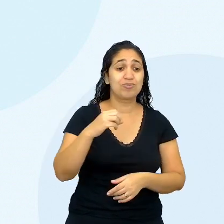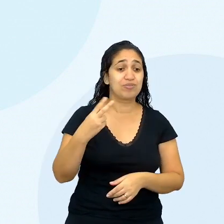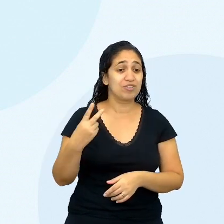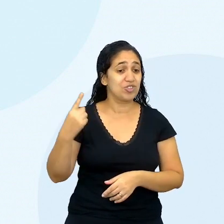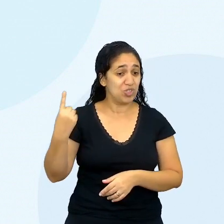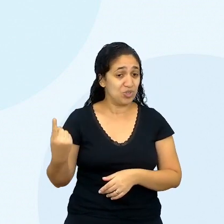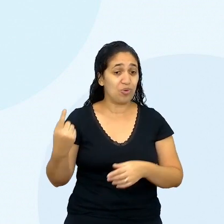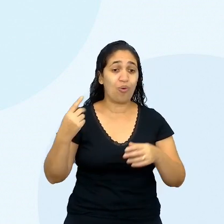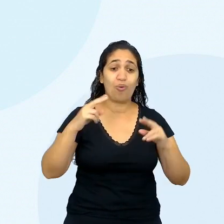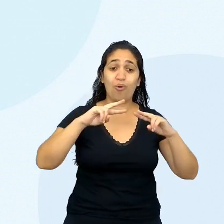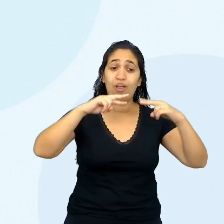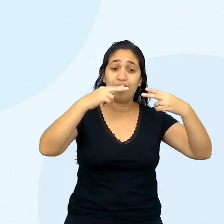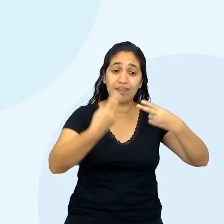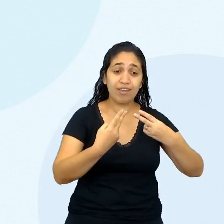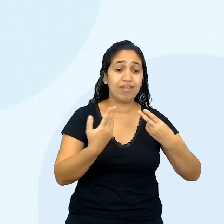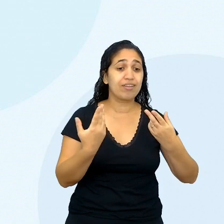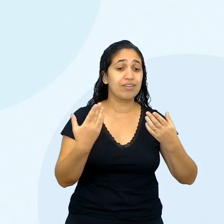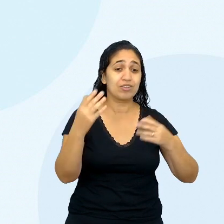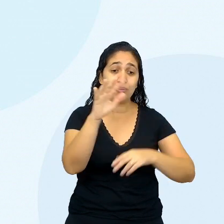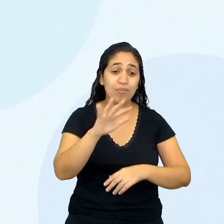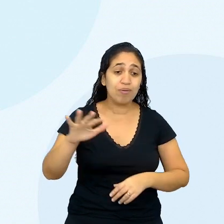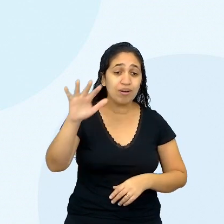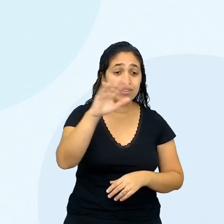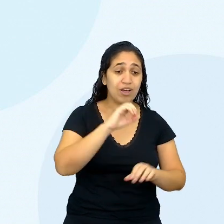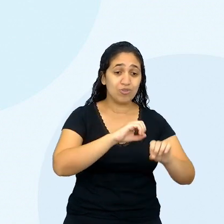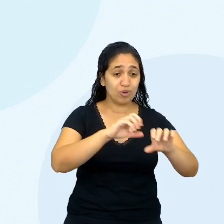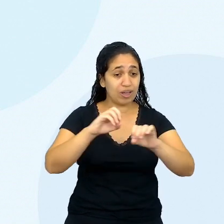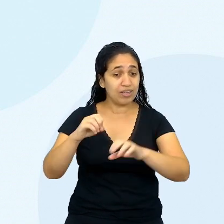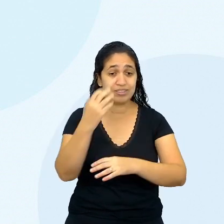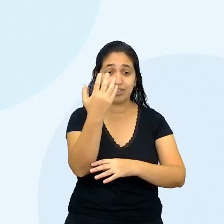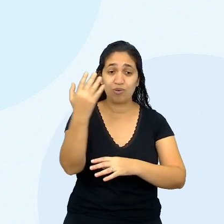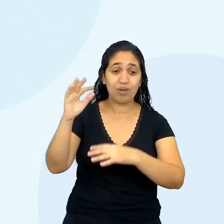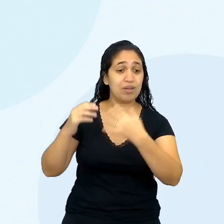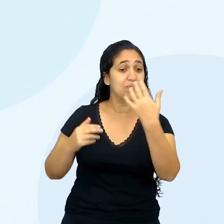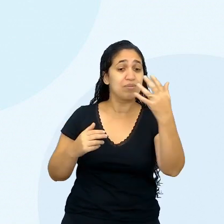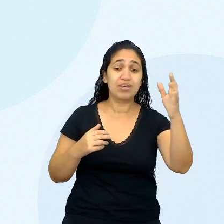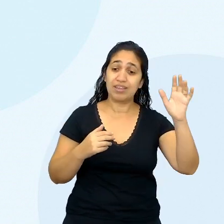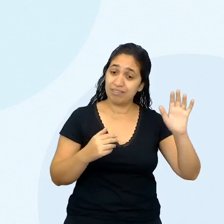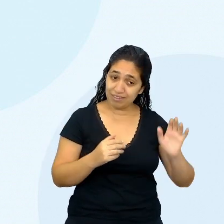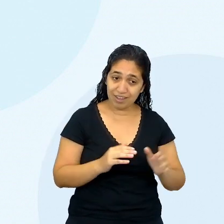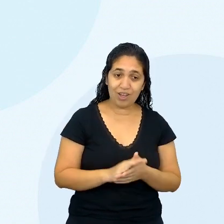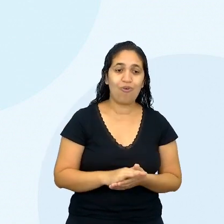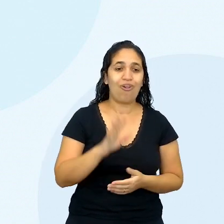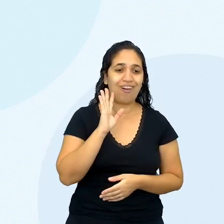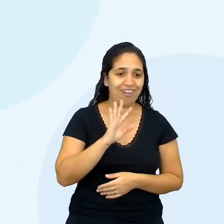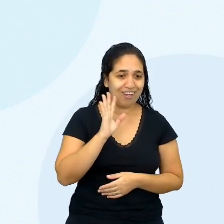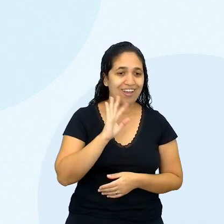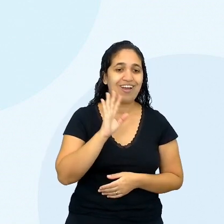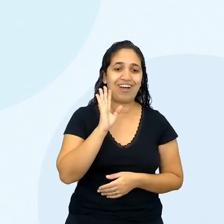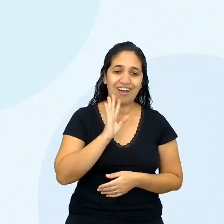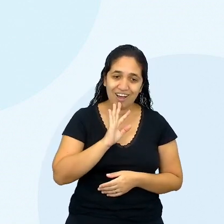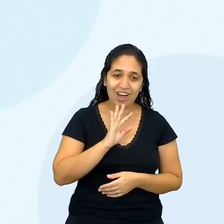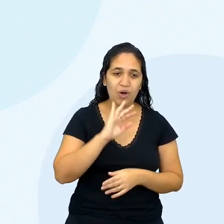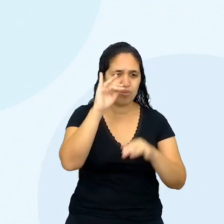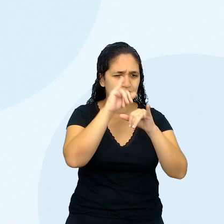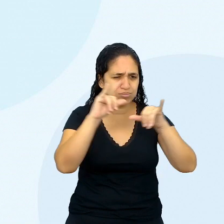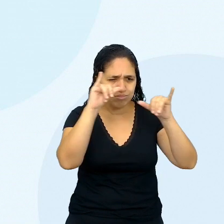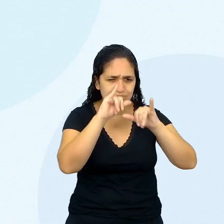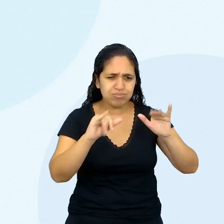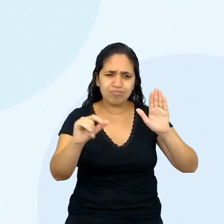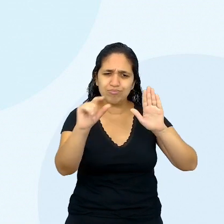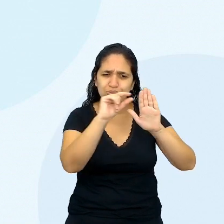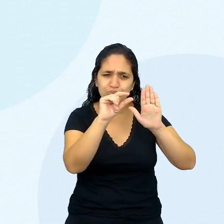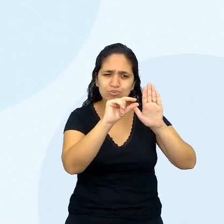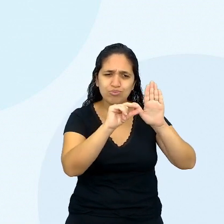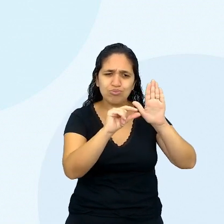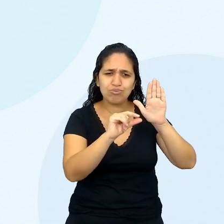o link do Portal da Educação Ambiental, né, a série Participe, que também é bem legal vocês visitarem, né, as publicações